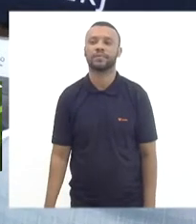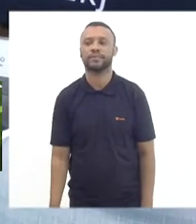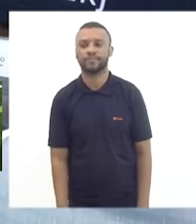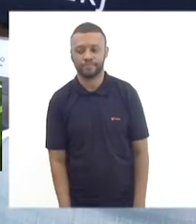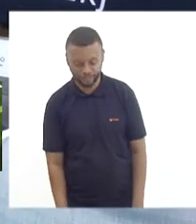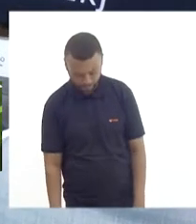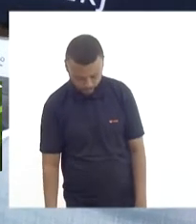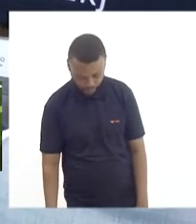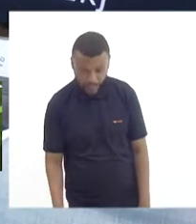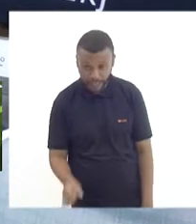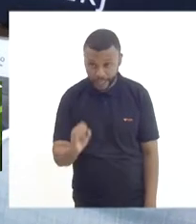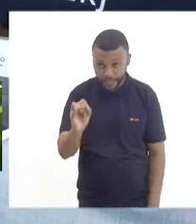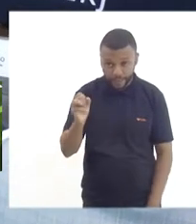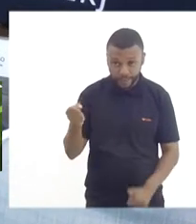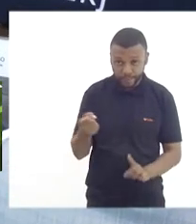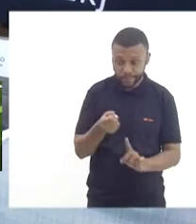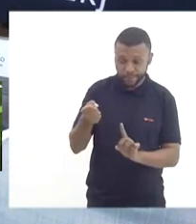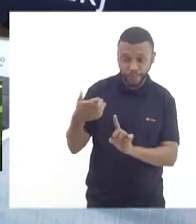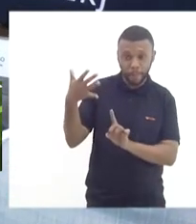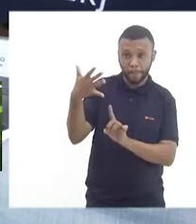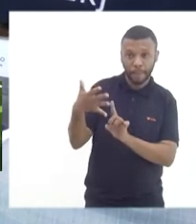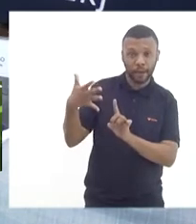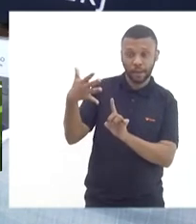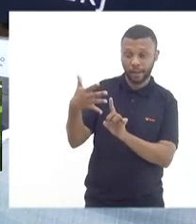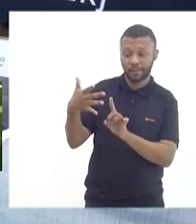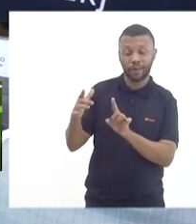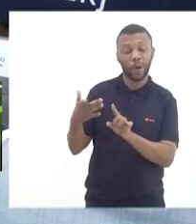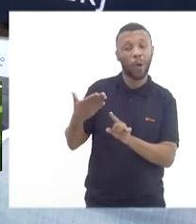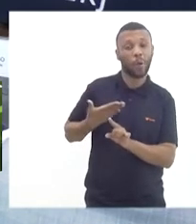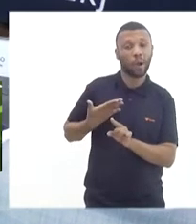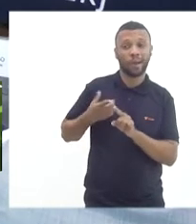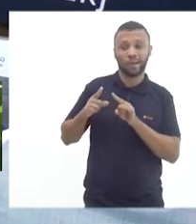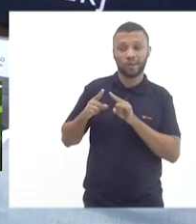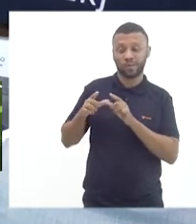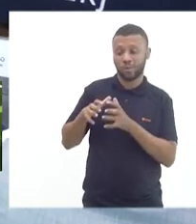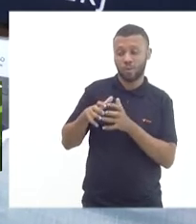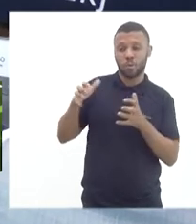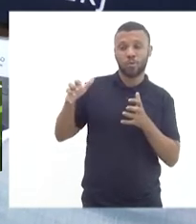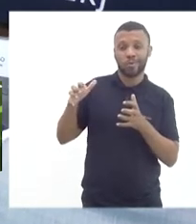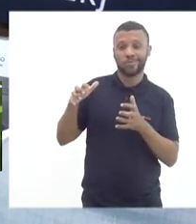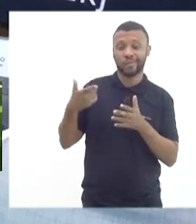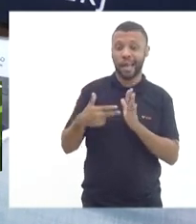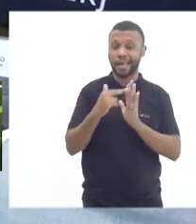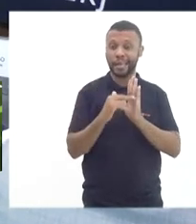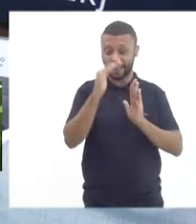Até se você não der a palavra aos mais antigos, você não está cumprindo o ritual.